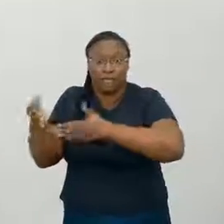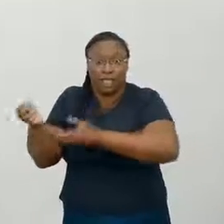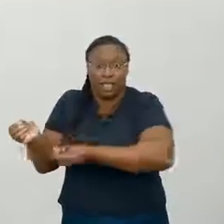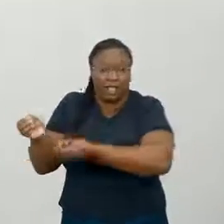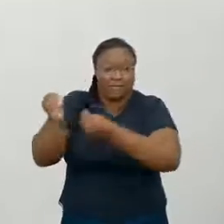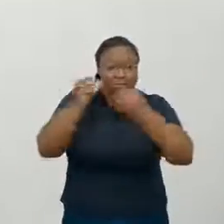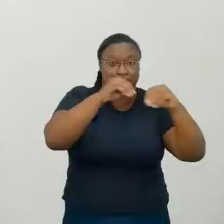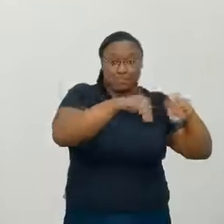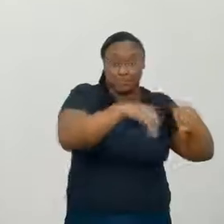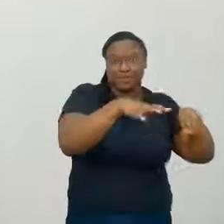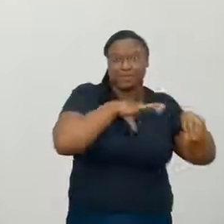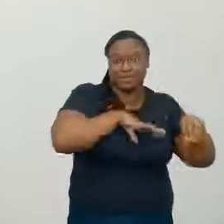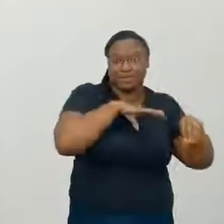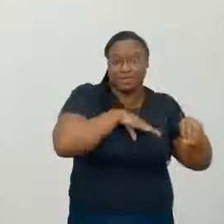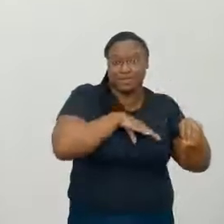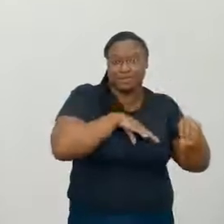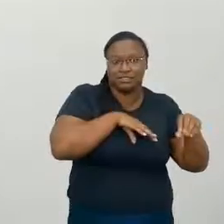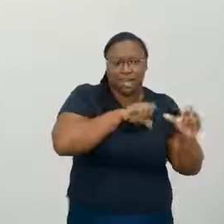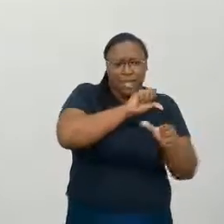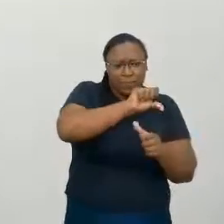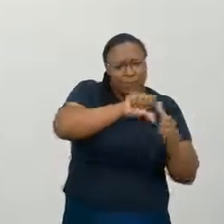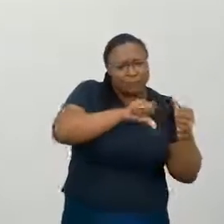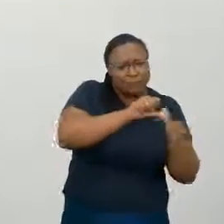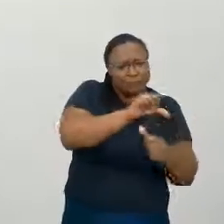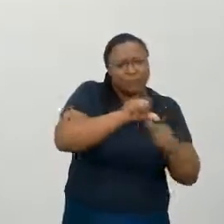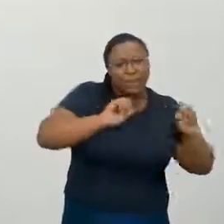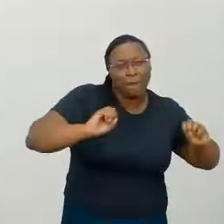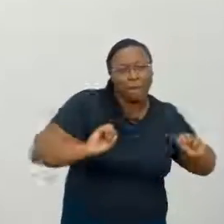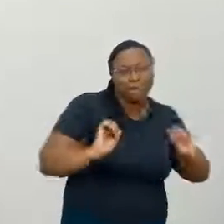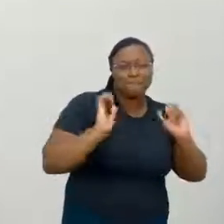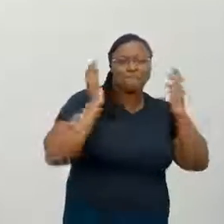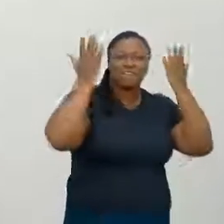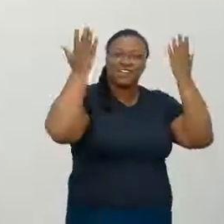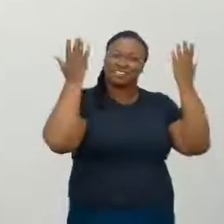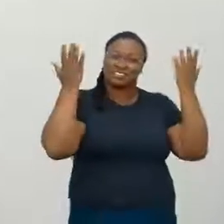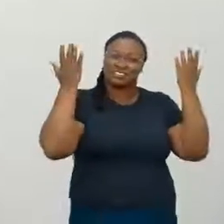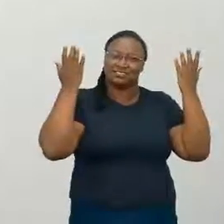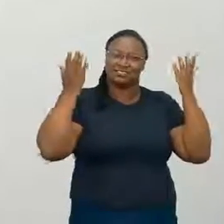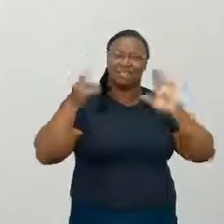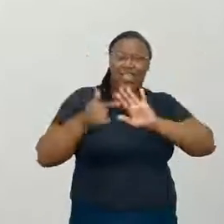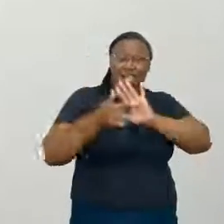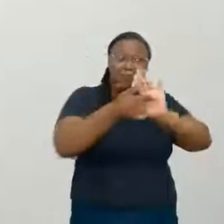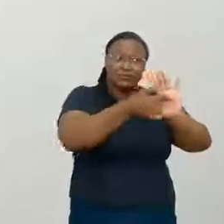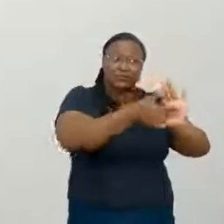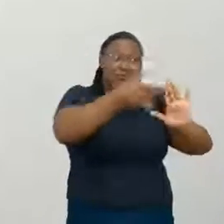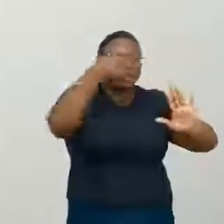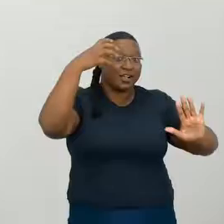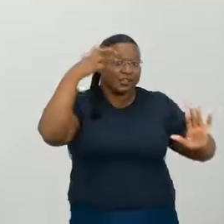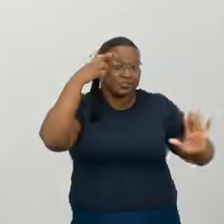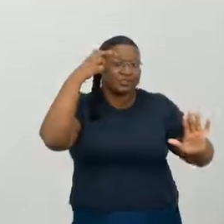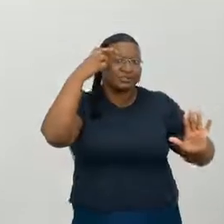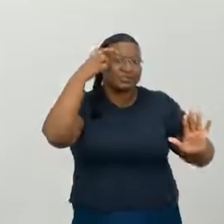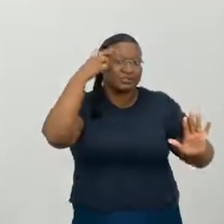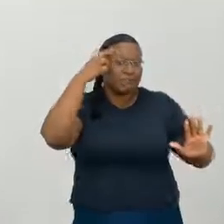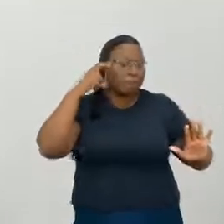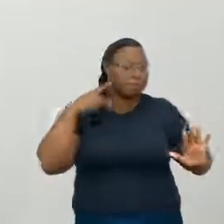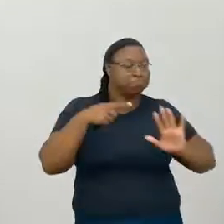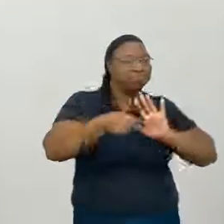para dentro da cidade, né, transformando isso numa festa, e que era a representação, né, representava